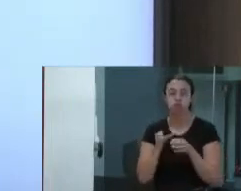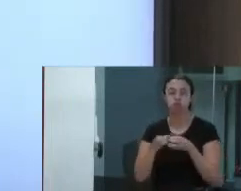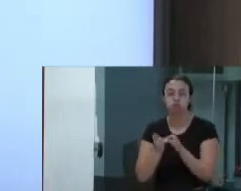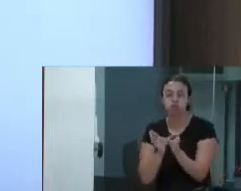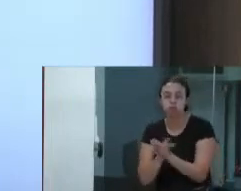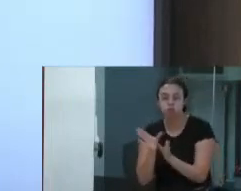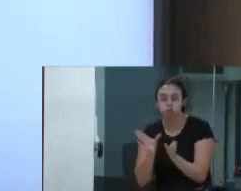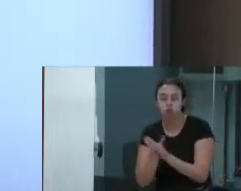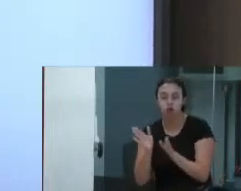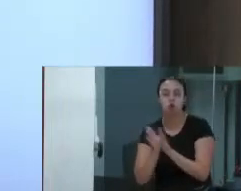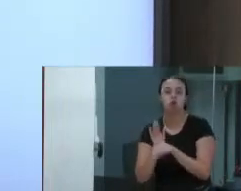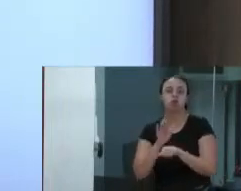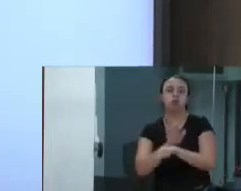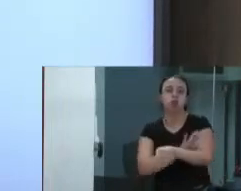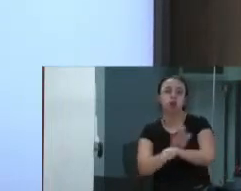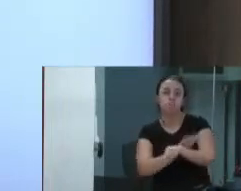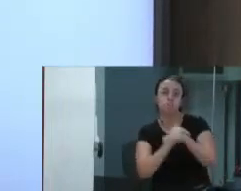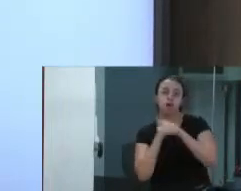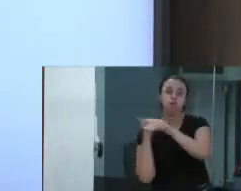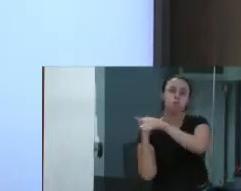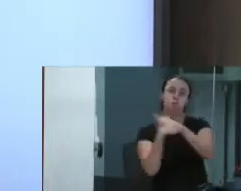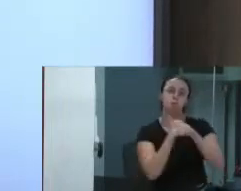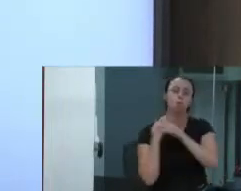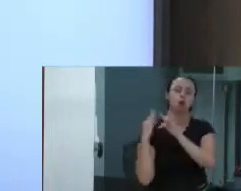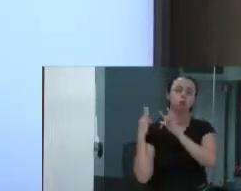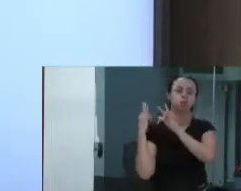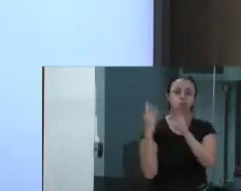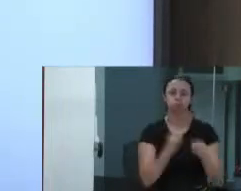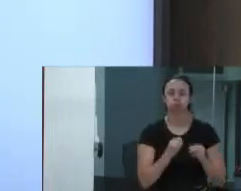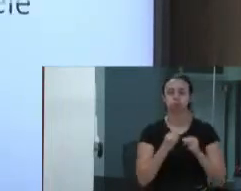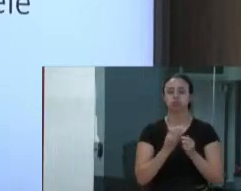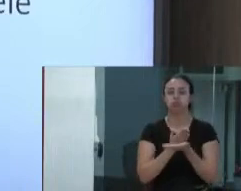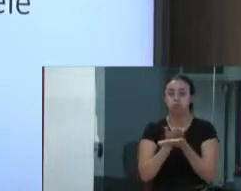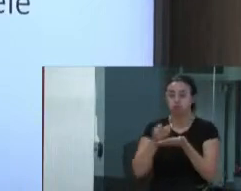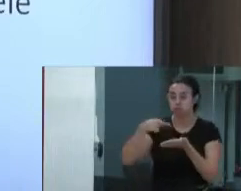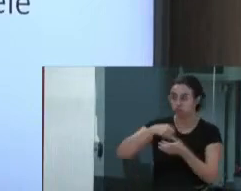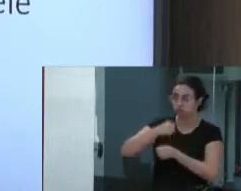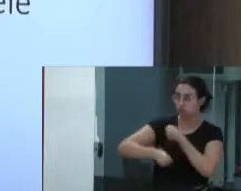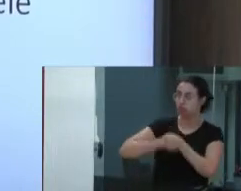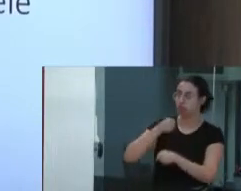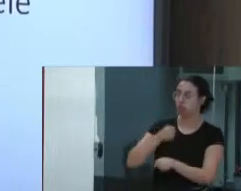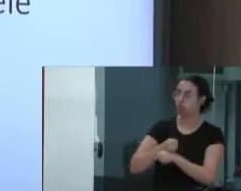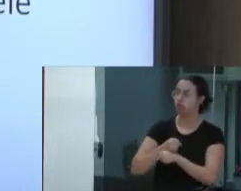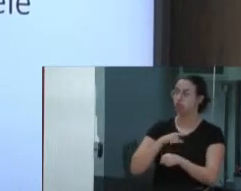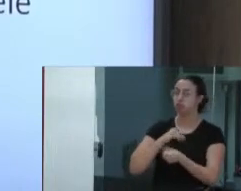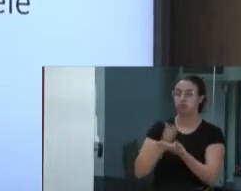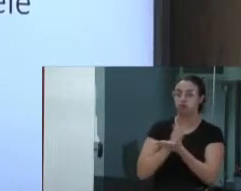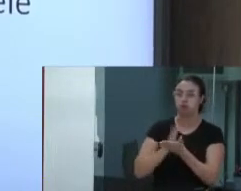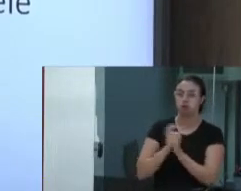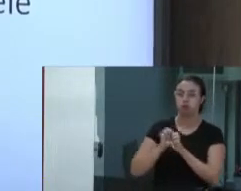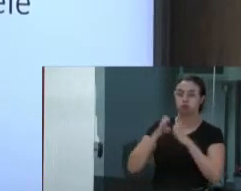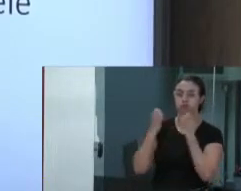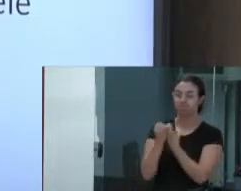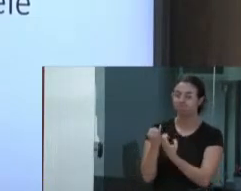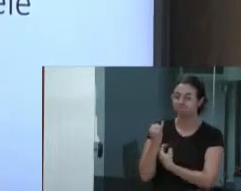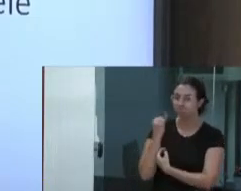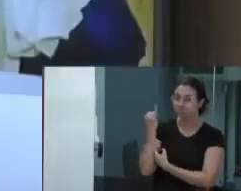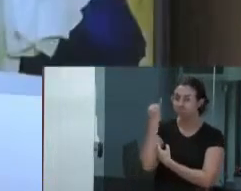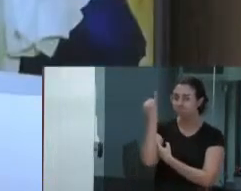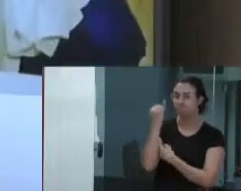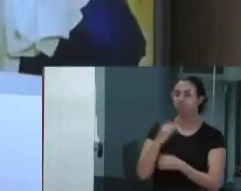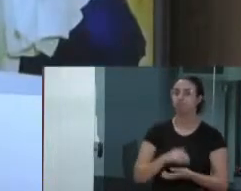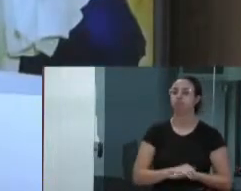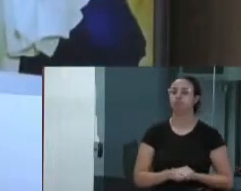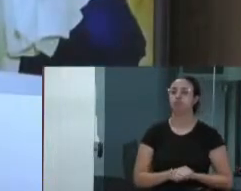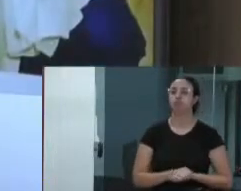Igualdade Racial, né, que se estruturou significativamente esse ano. Então, esse ano a gente teve alguns eventos importantes,